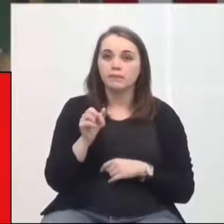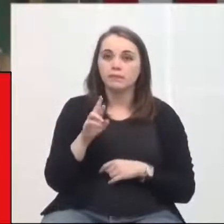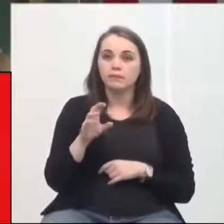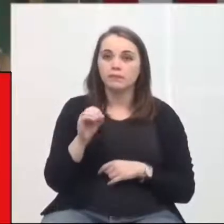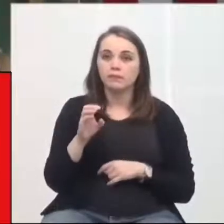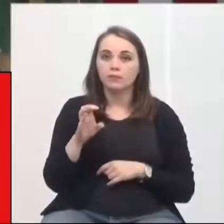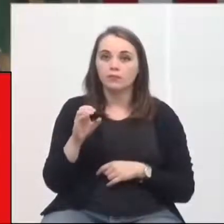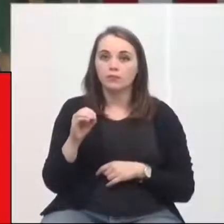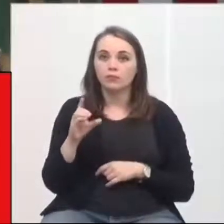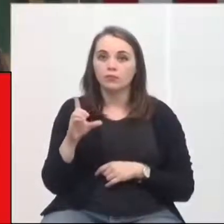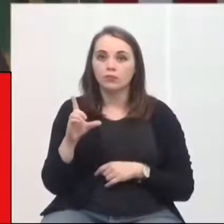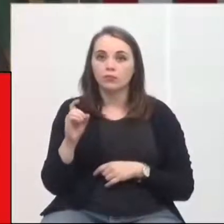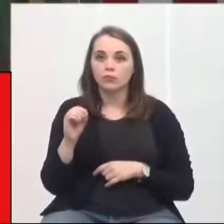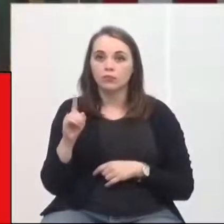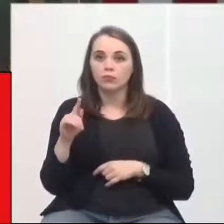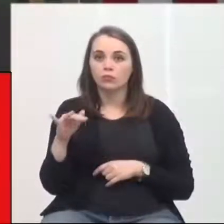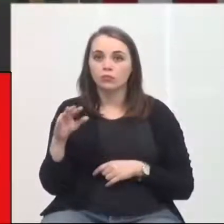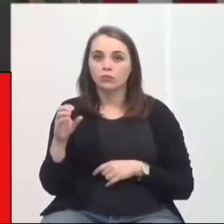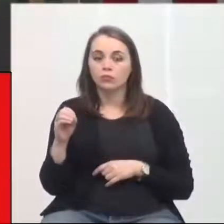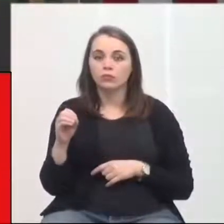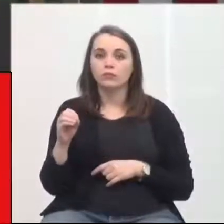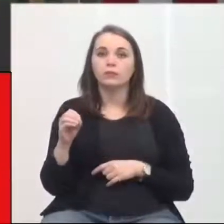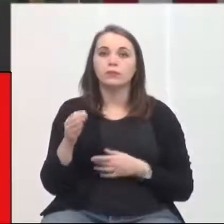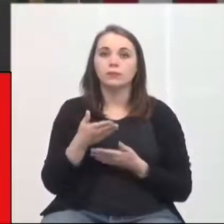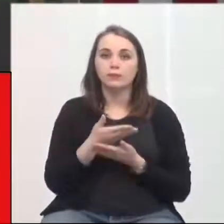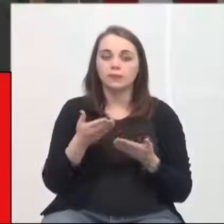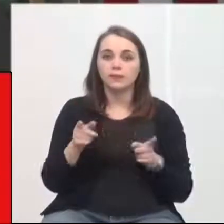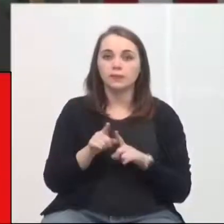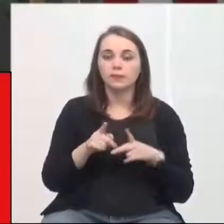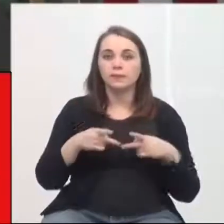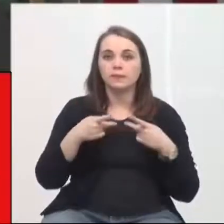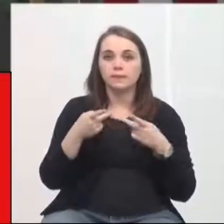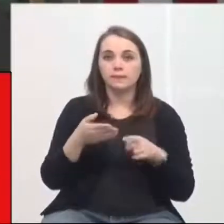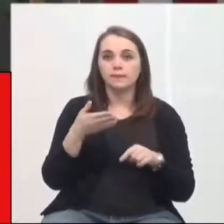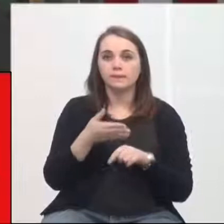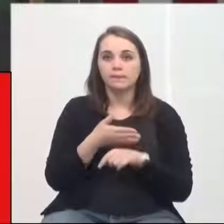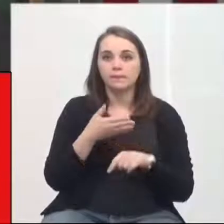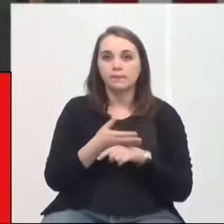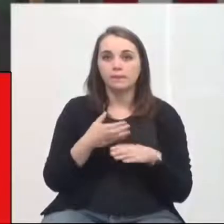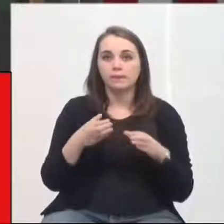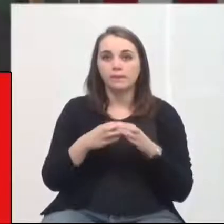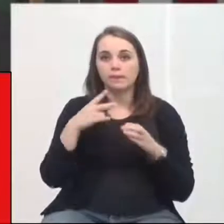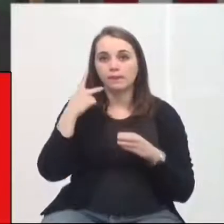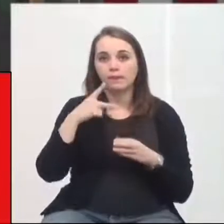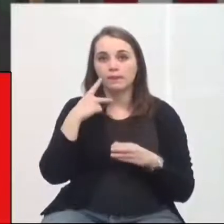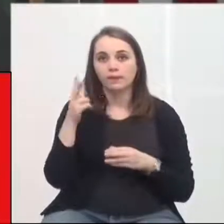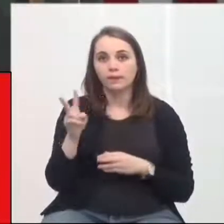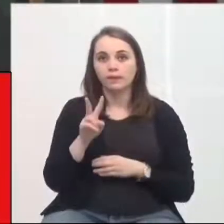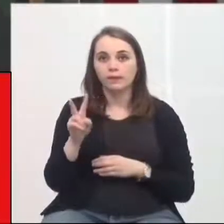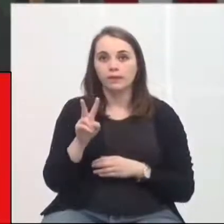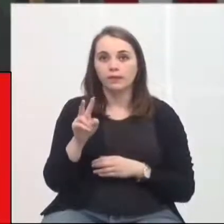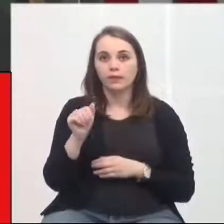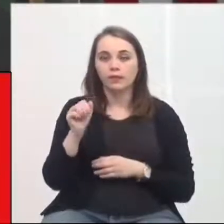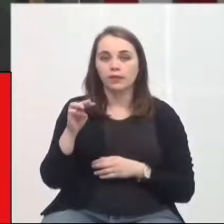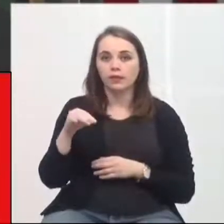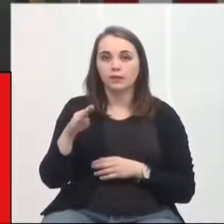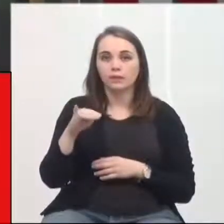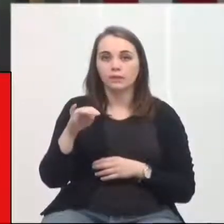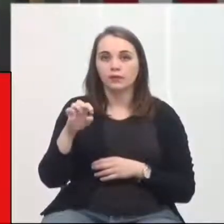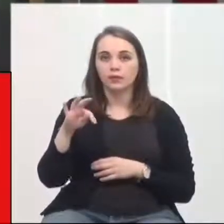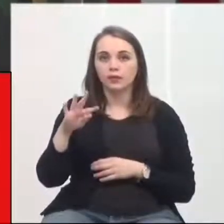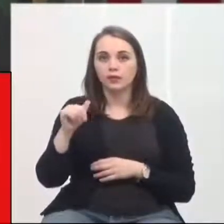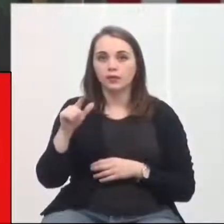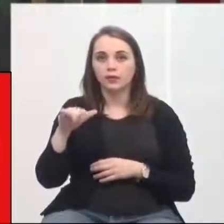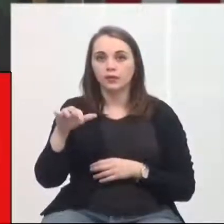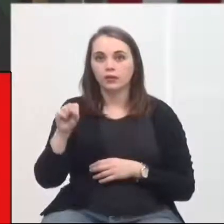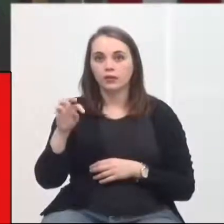vereador Marquito em Floripa e através disso também fui convidada para integrar então a Frente Parlamentar de Vereadores Ambientalistas do Brasil e faço